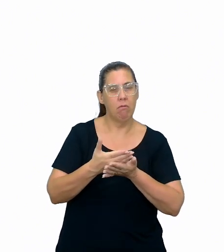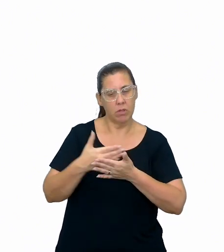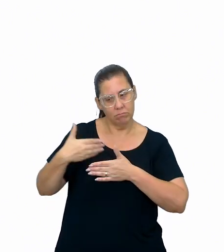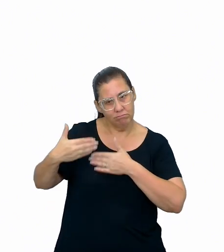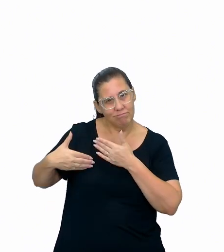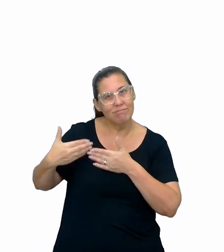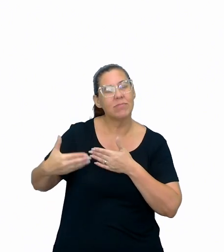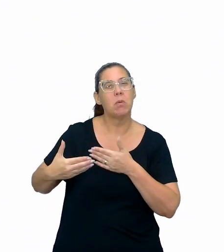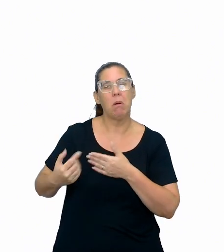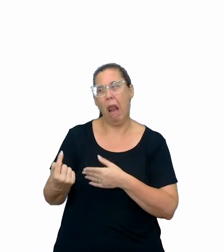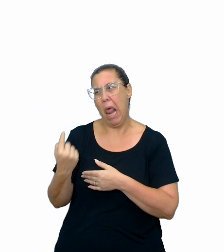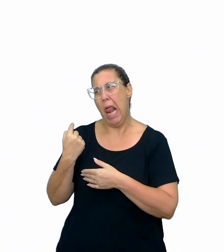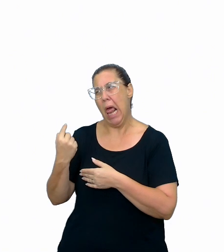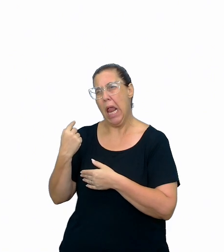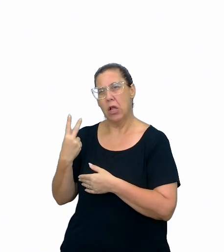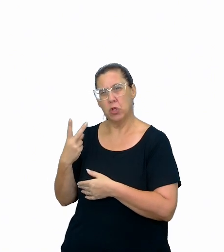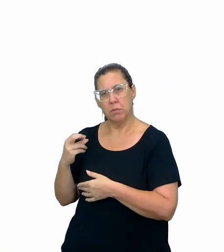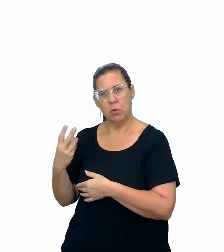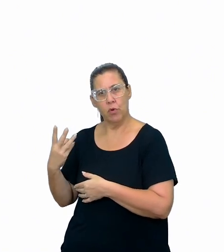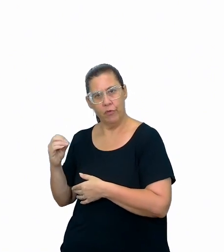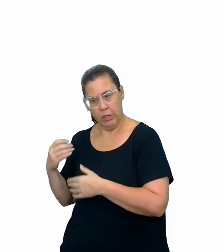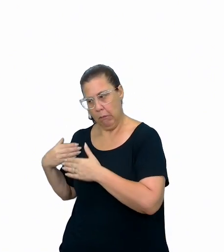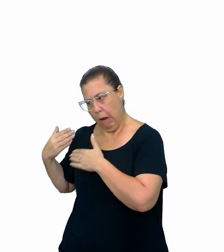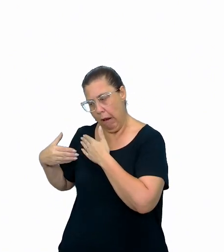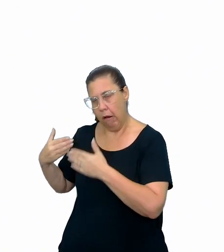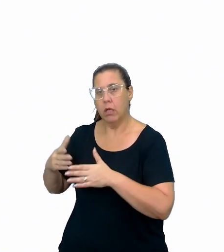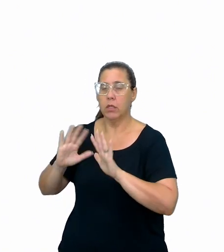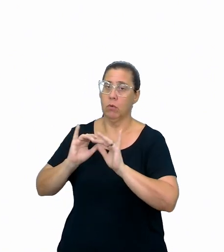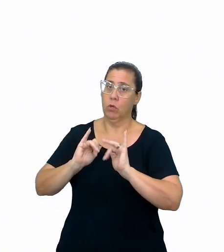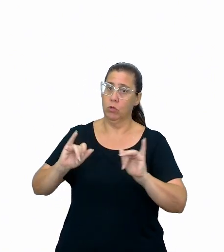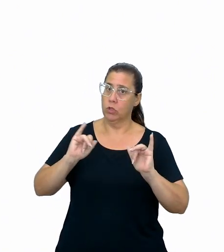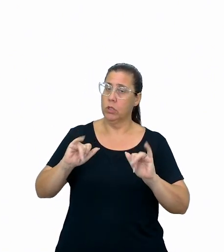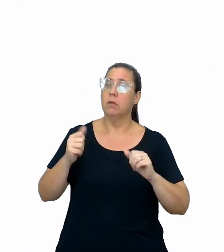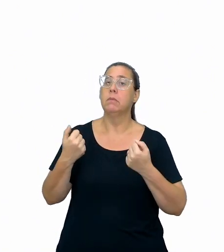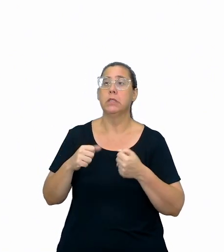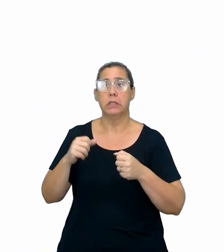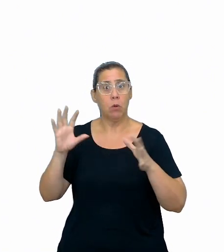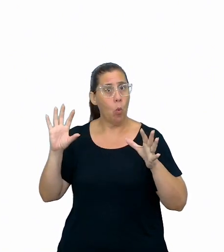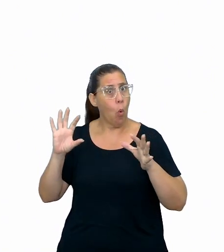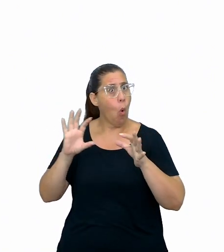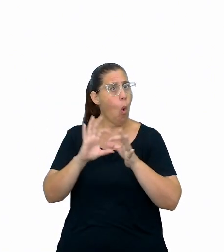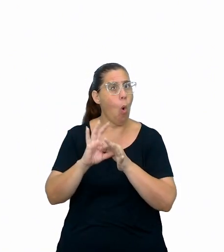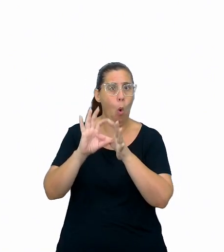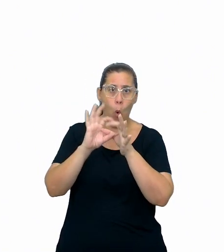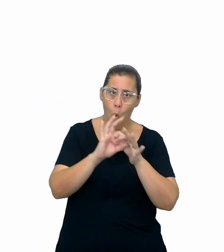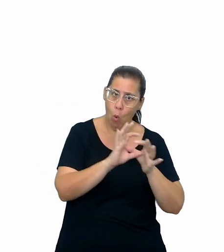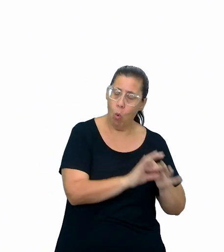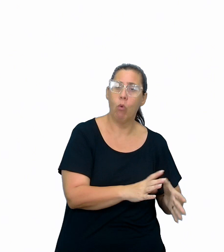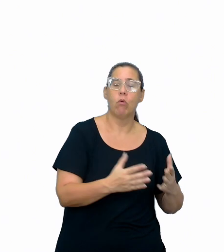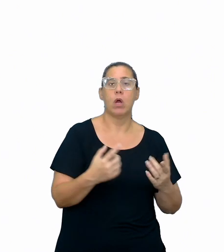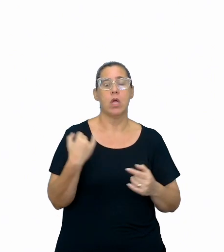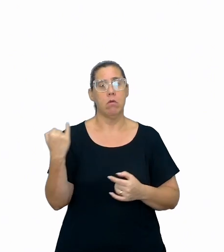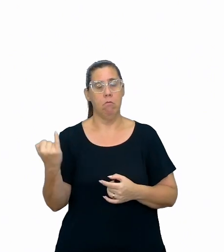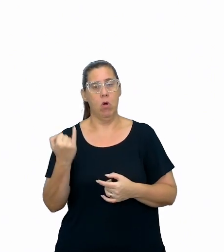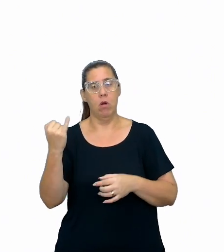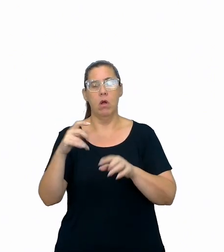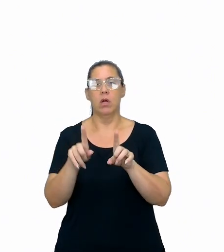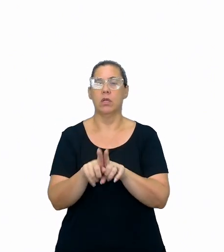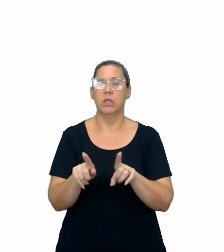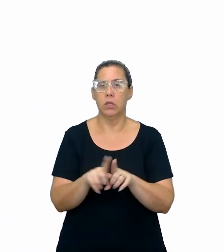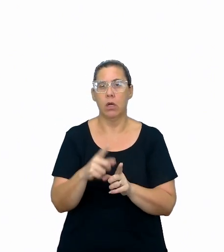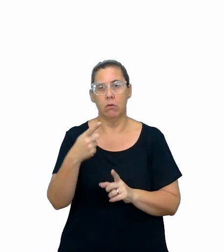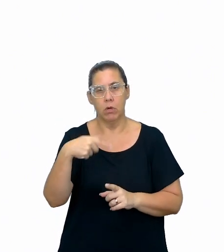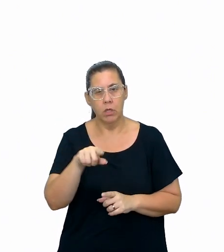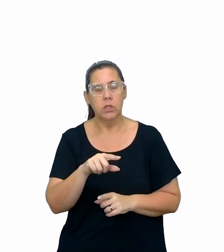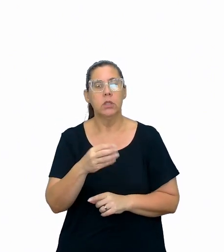processo. Então, é uma notícia que, para ser lida, ela precisa ser bem contextualizada, ok? É importante também que